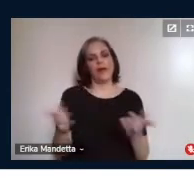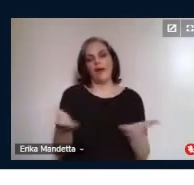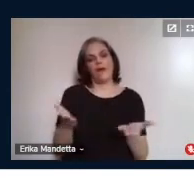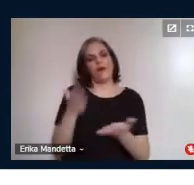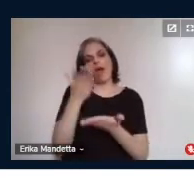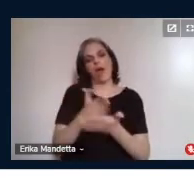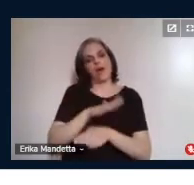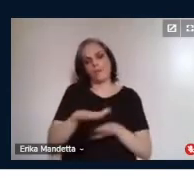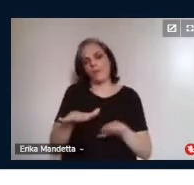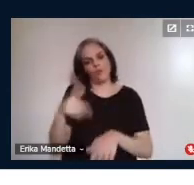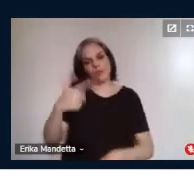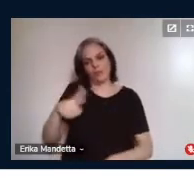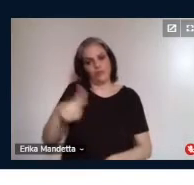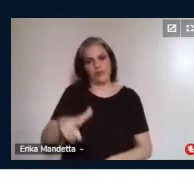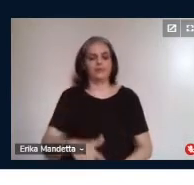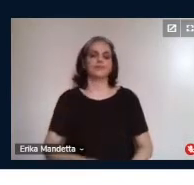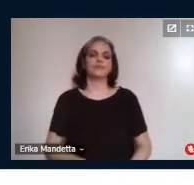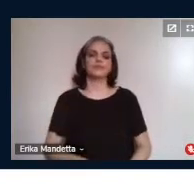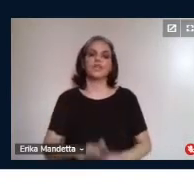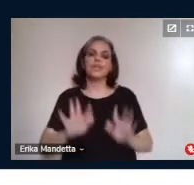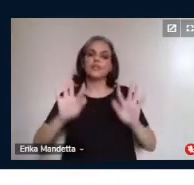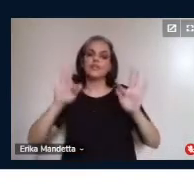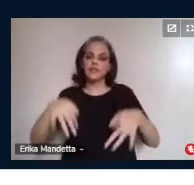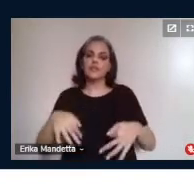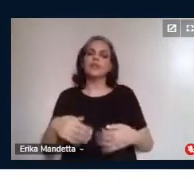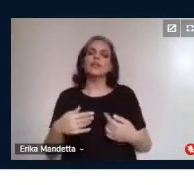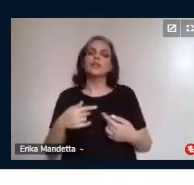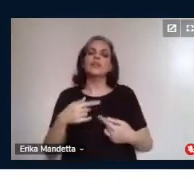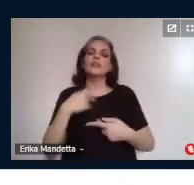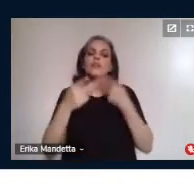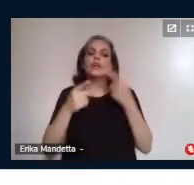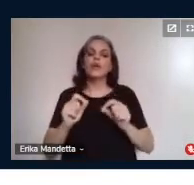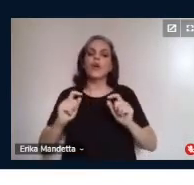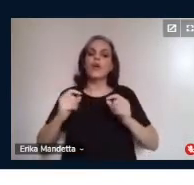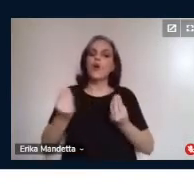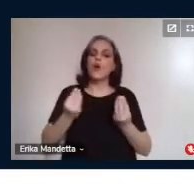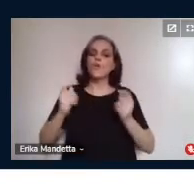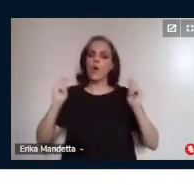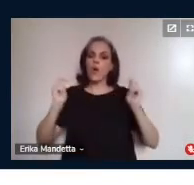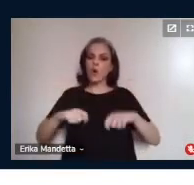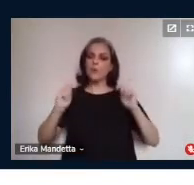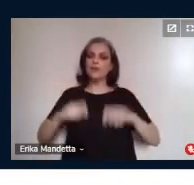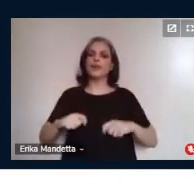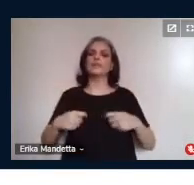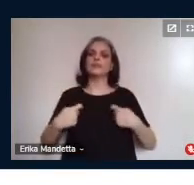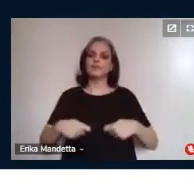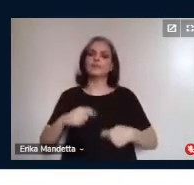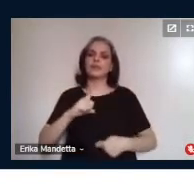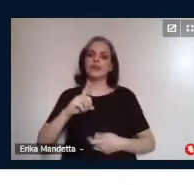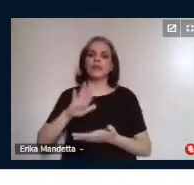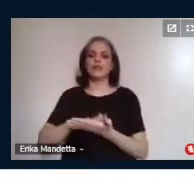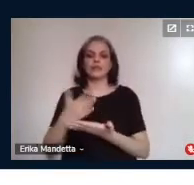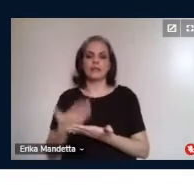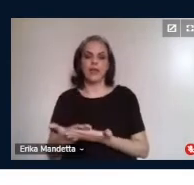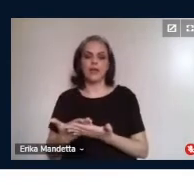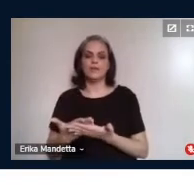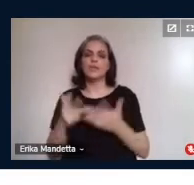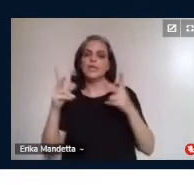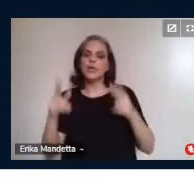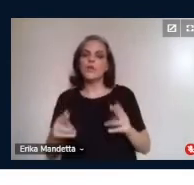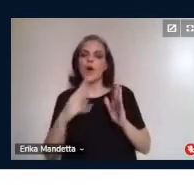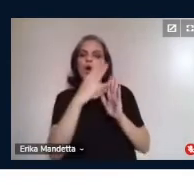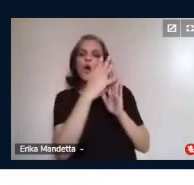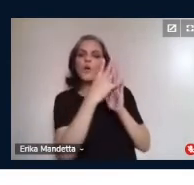mais. E finalizo o capítulo 2 falando sobre a competência do intérprete a partir do modelo desenvolvido pela